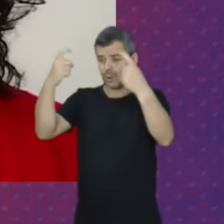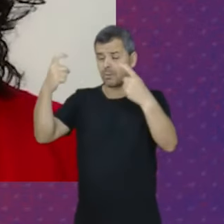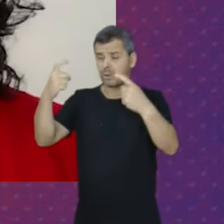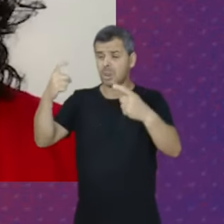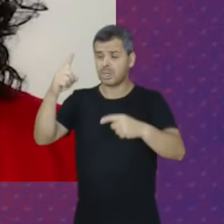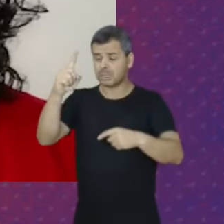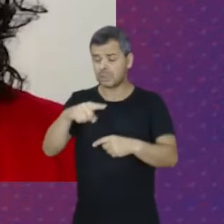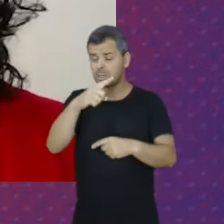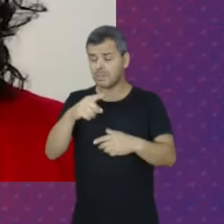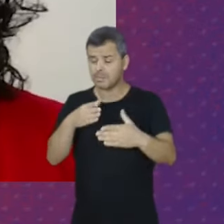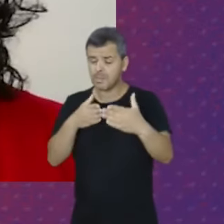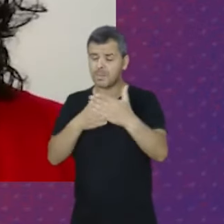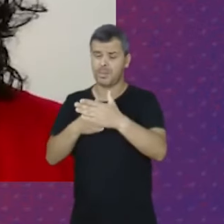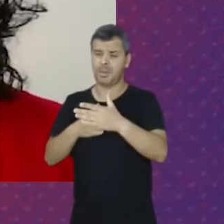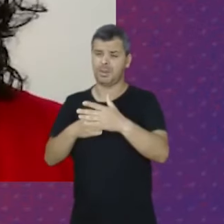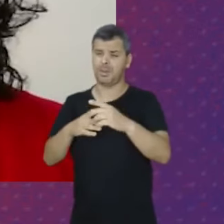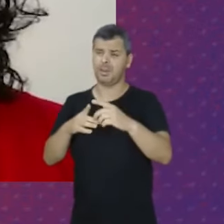rompimentos, provoca